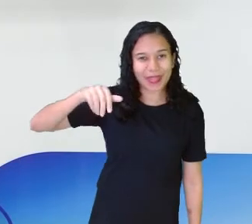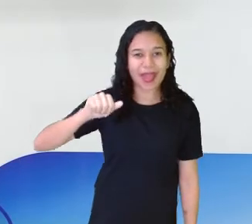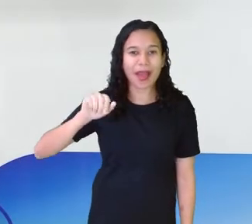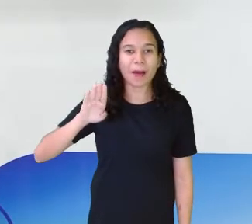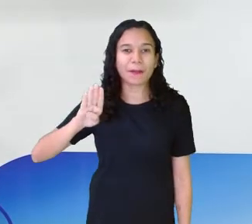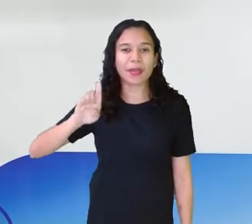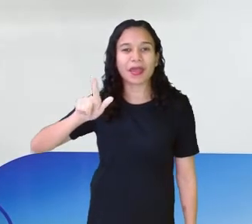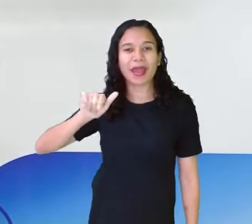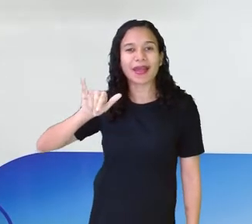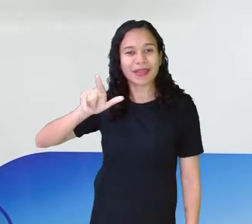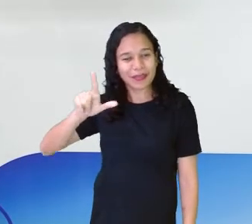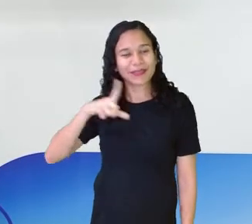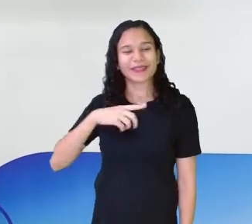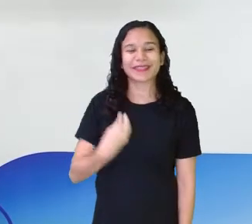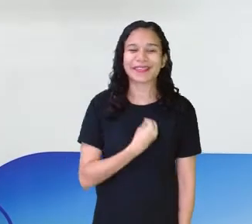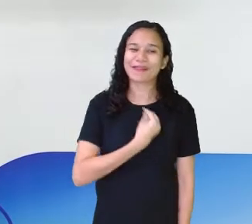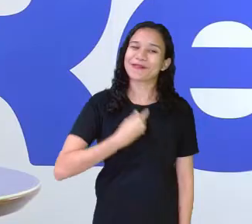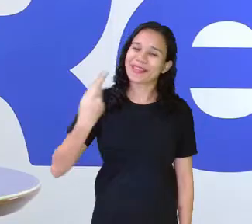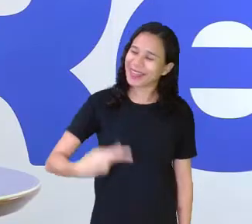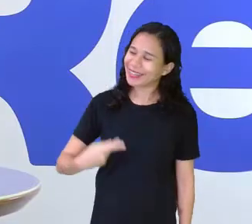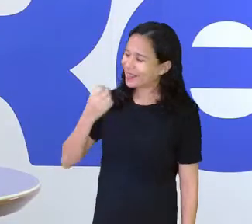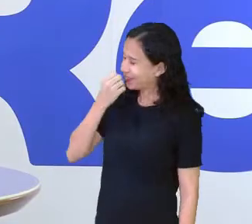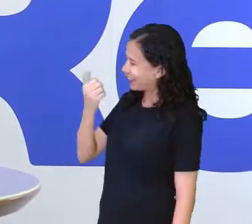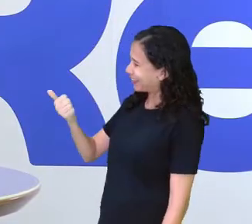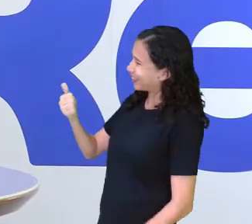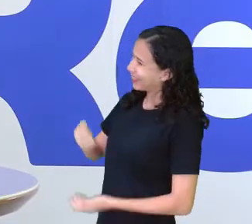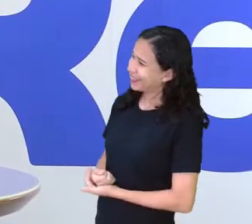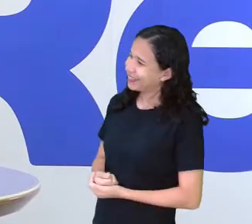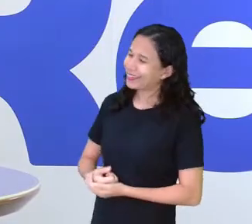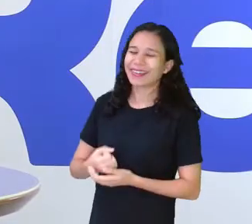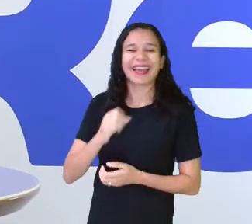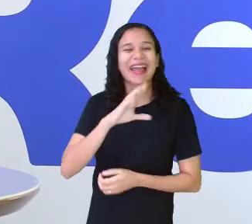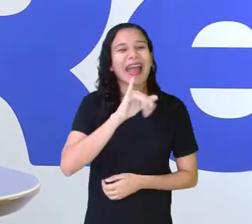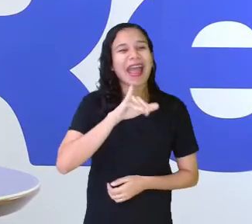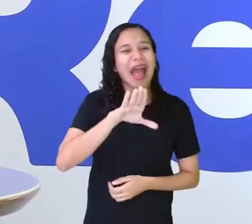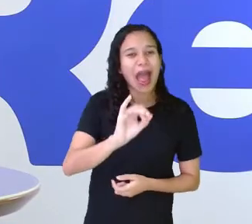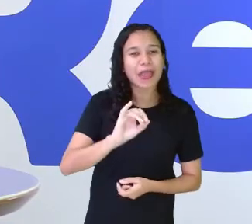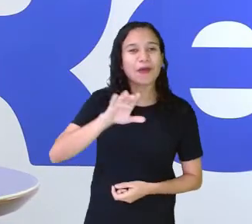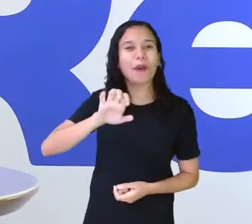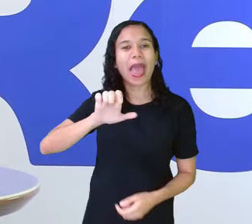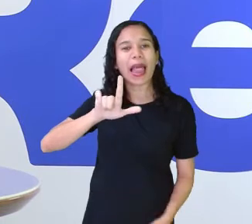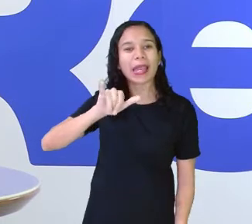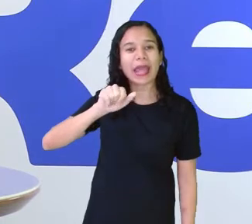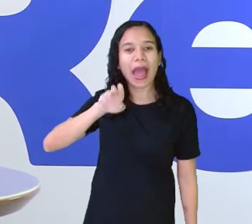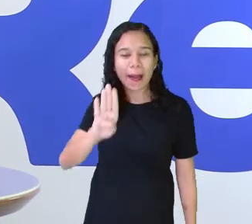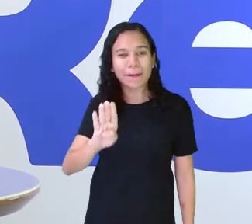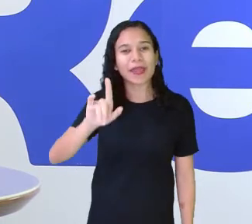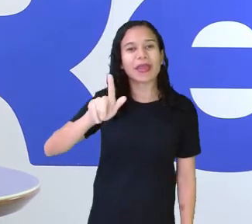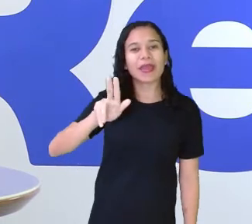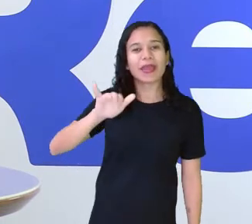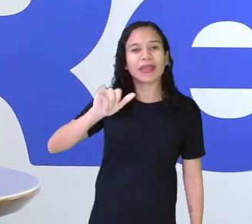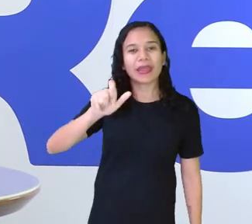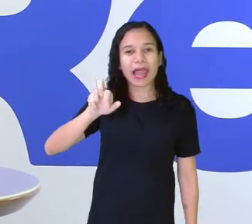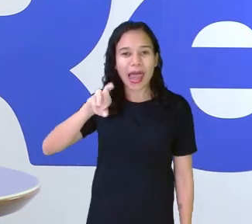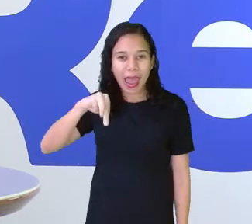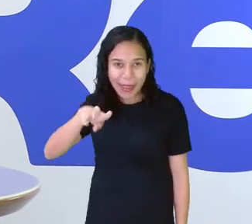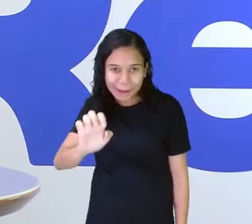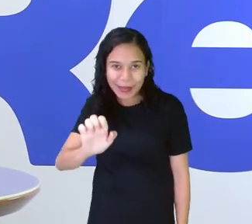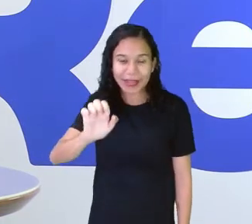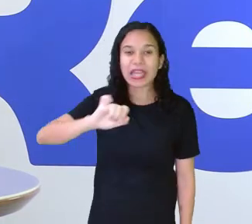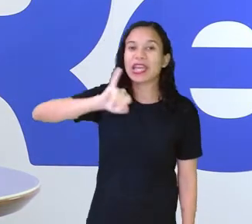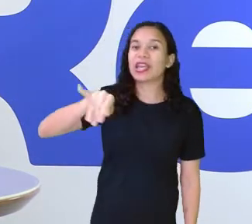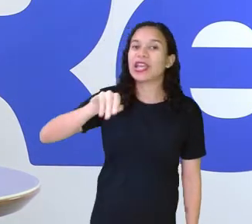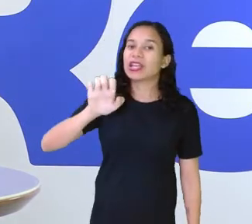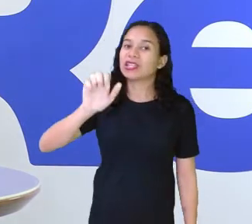está aqui. E aí, professora, tudo bem? Tudo bem, Caio, bom dia, Eliabe, Guilherme, Jean, Mário.